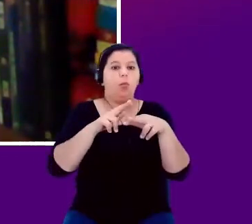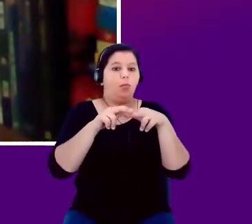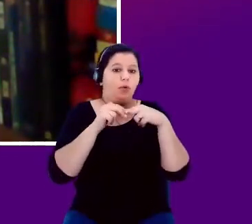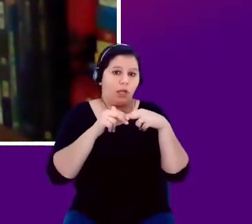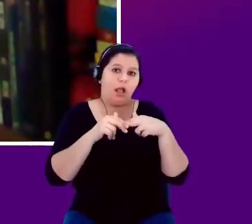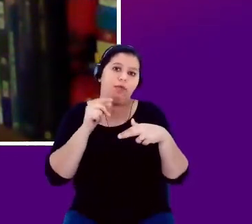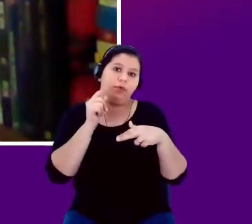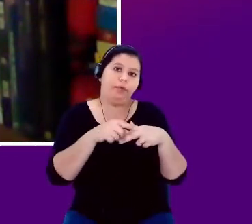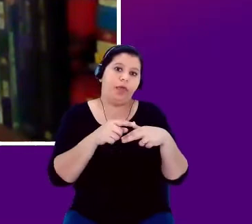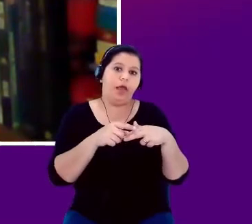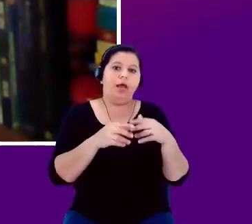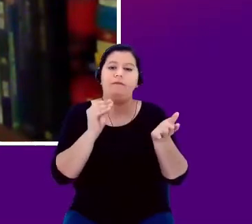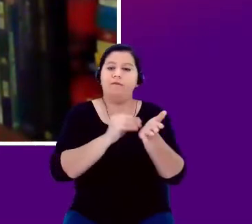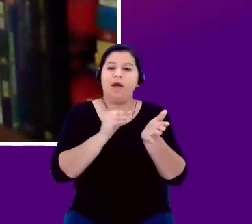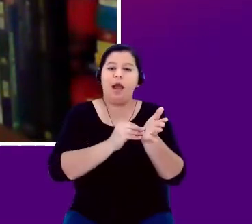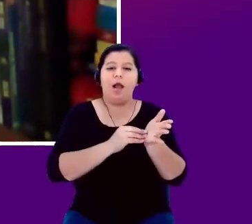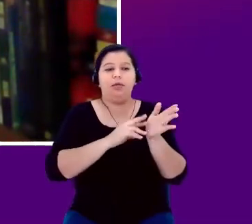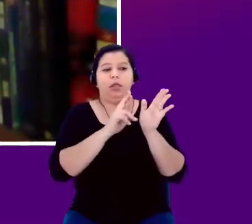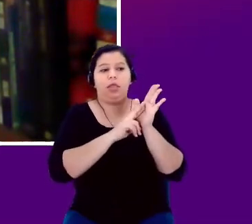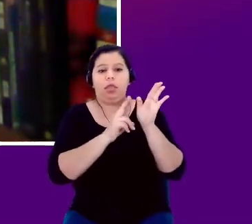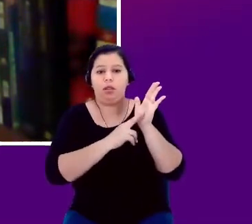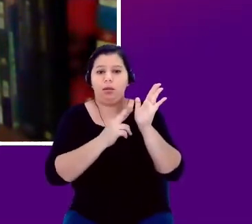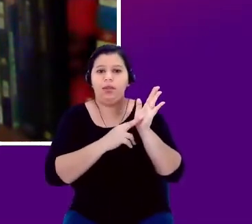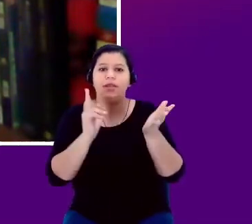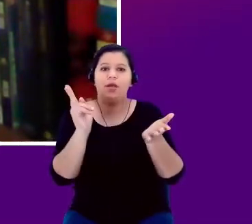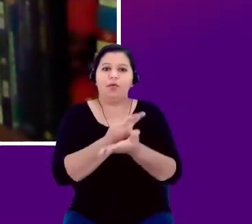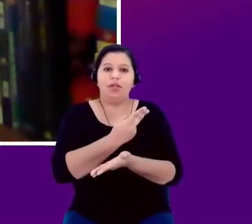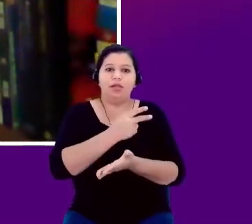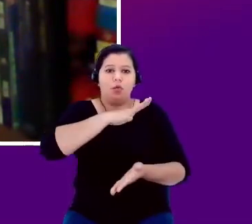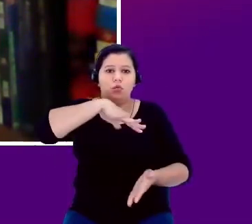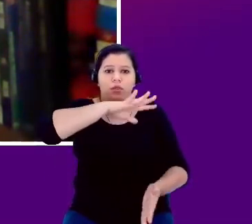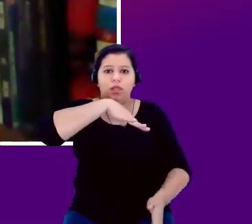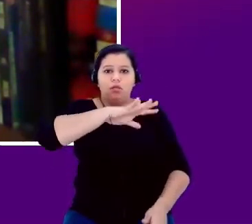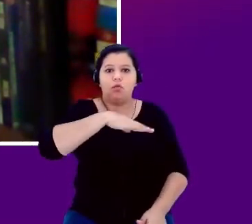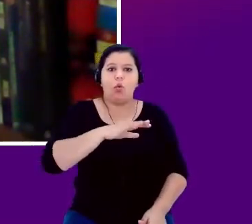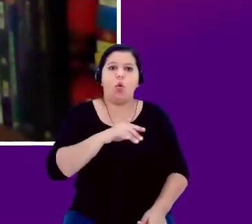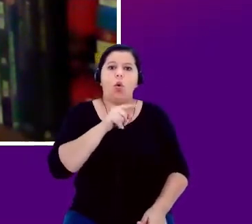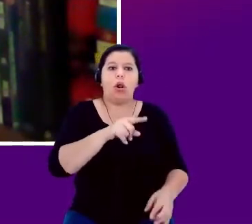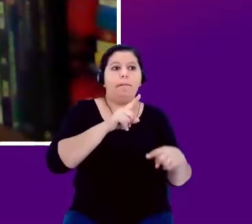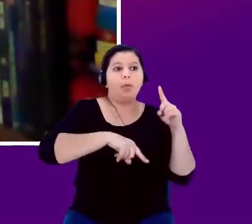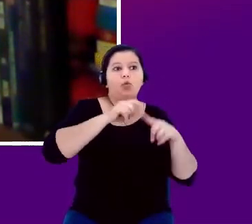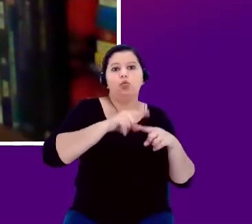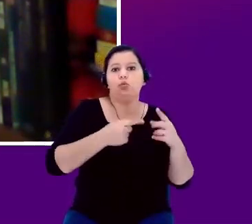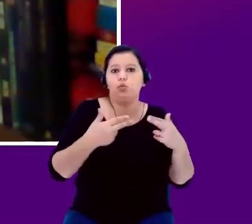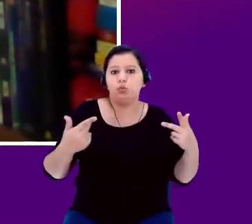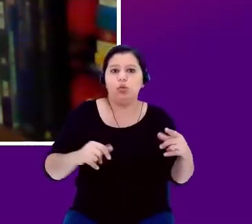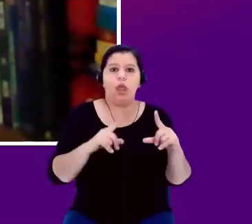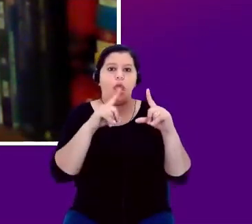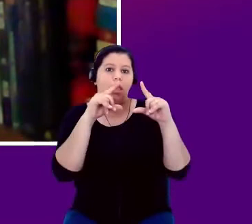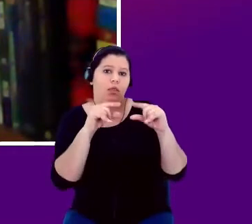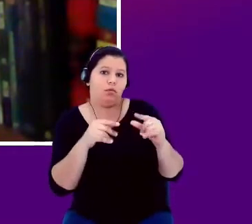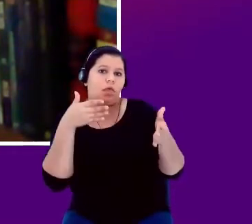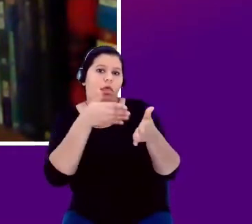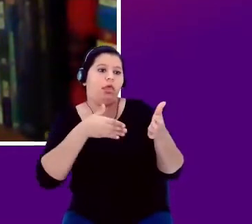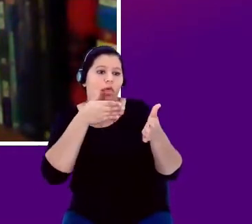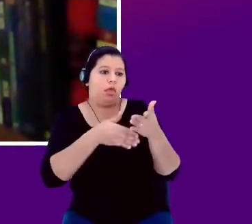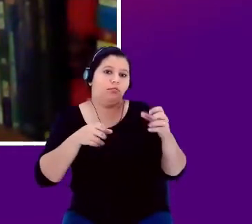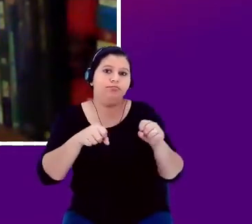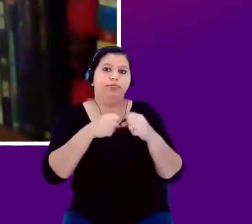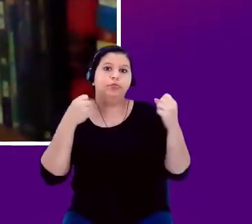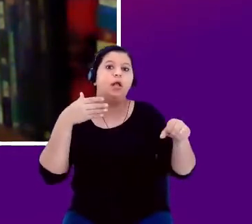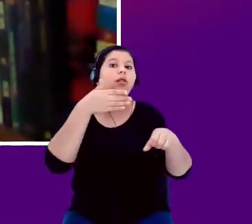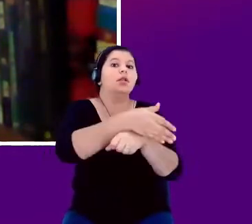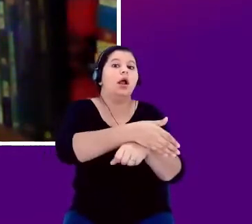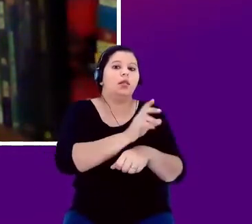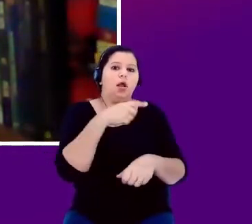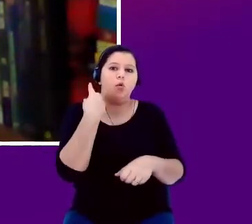pela desregulamentação que tem ocorrido no setor na parte de produtos, a redução de barreiras à entradas, o nosso próprio